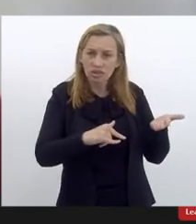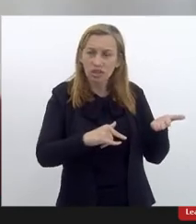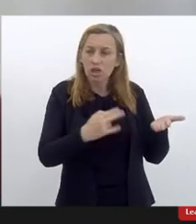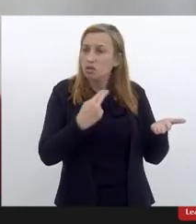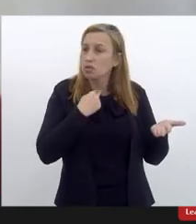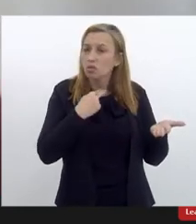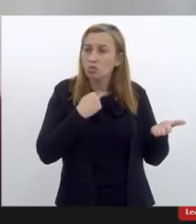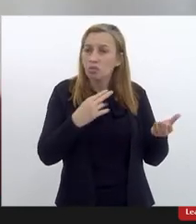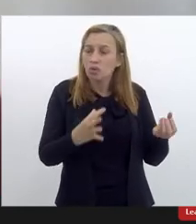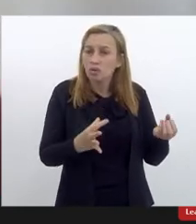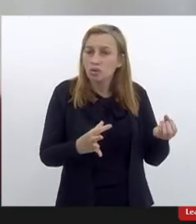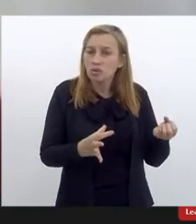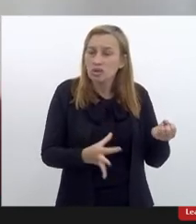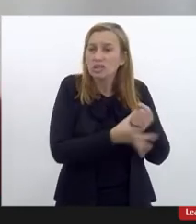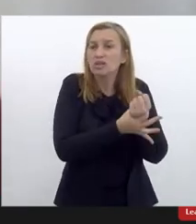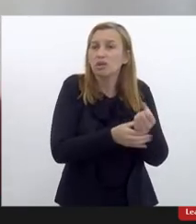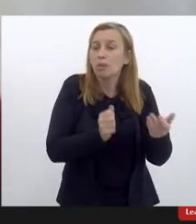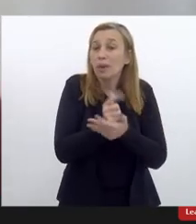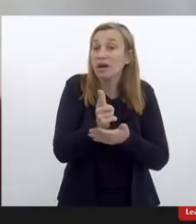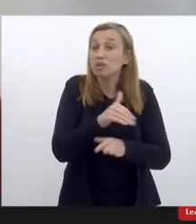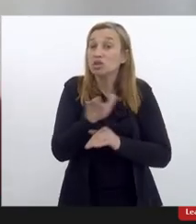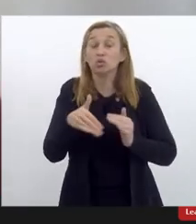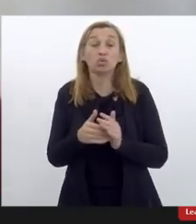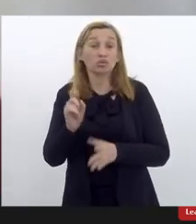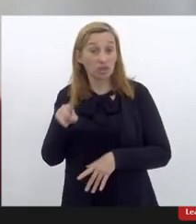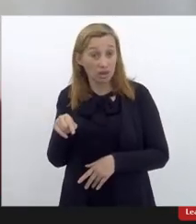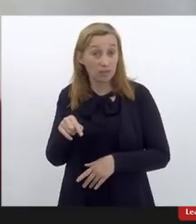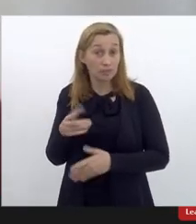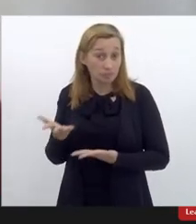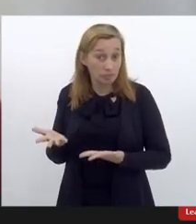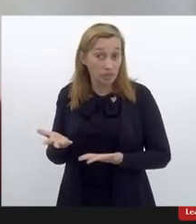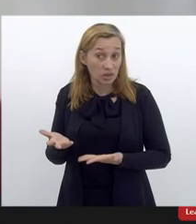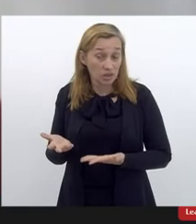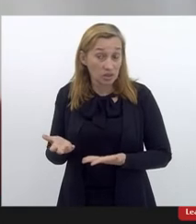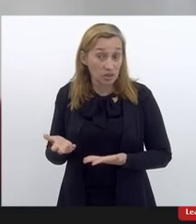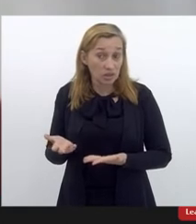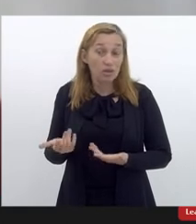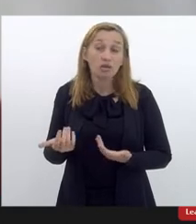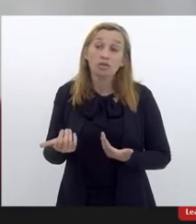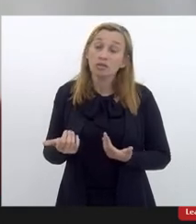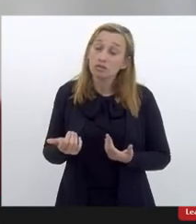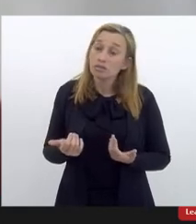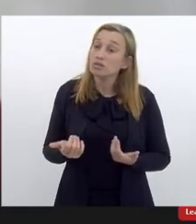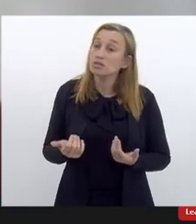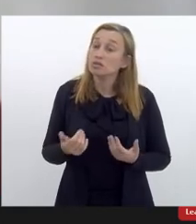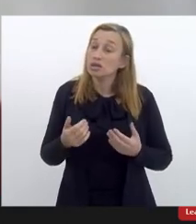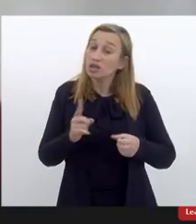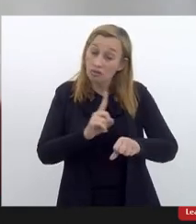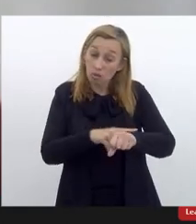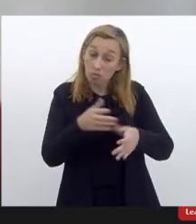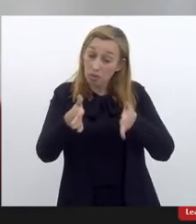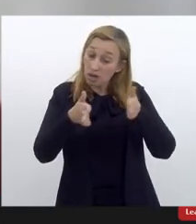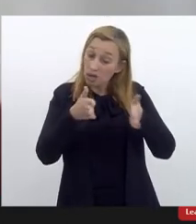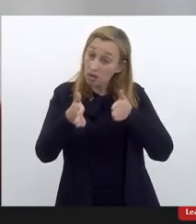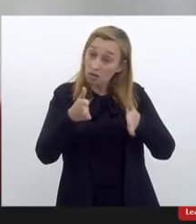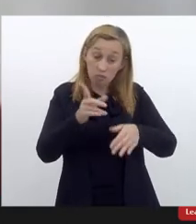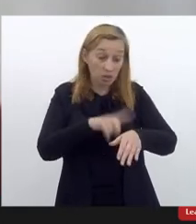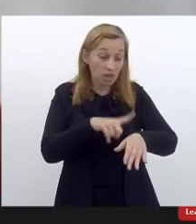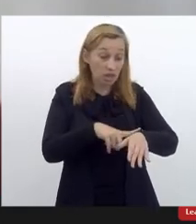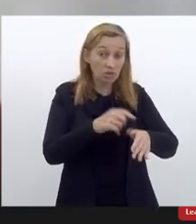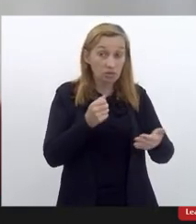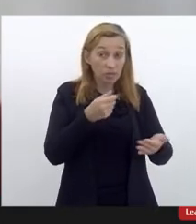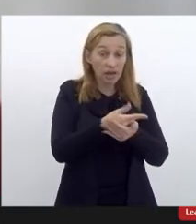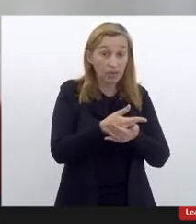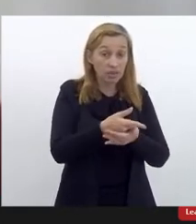posso segurar o pagamento de todos, né? Acho que a gente tem que se atentar aos prazos, para que o prazo do pagamento seja